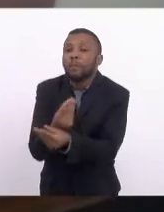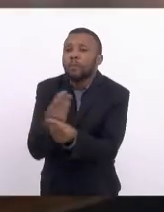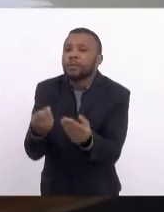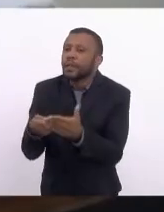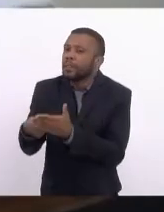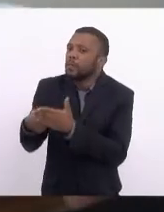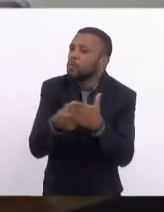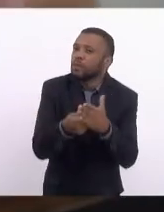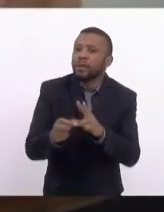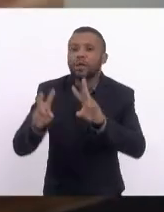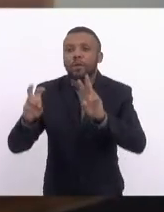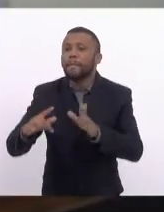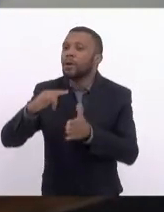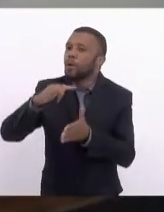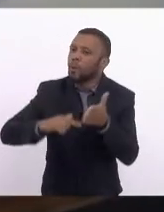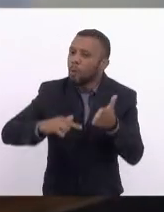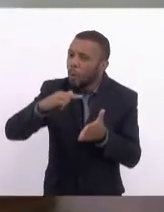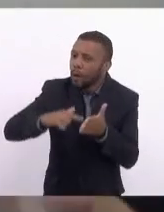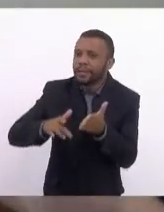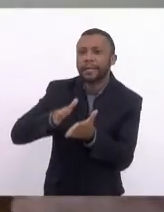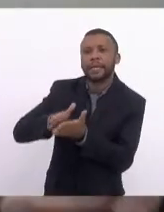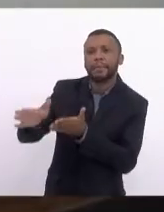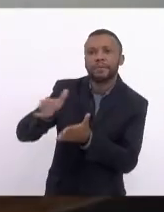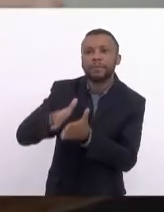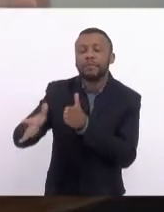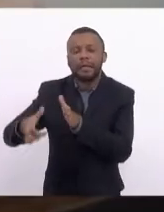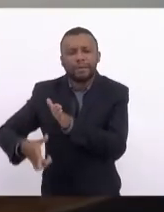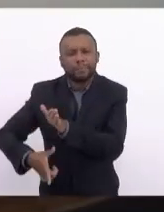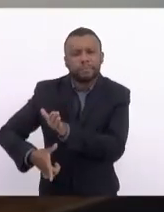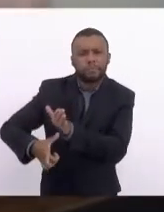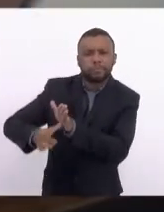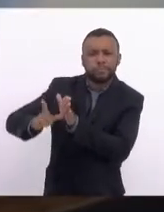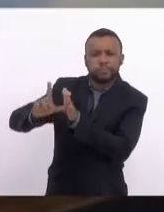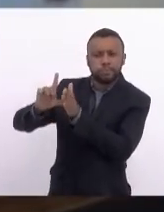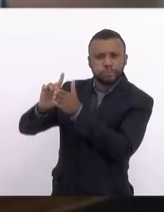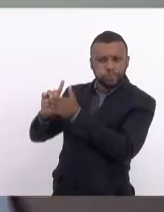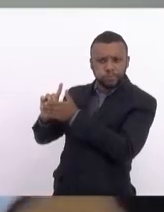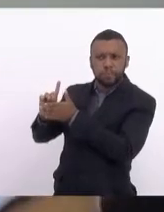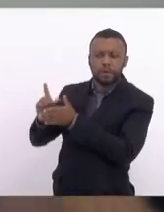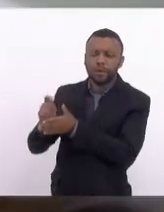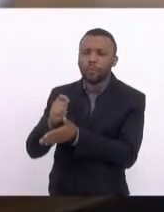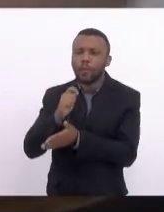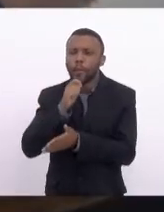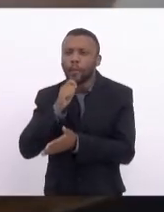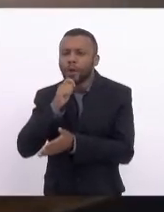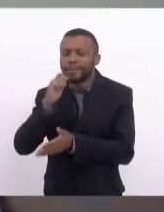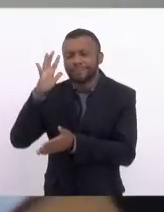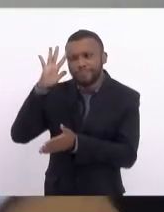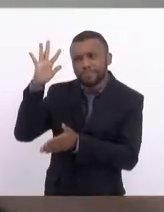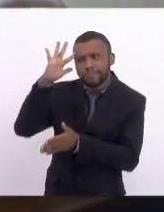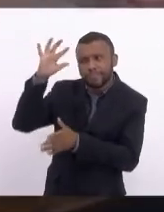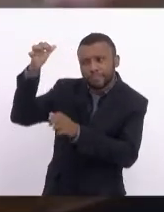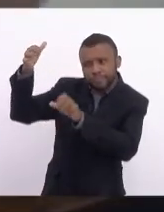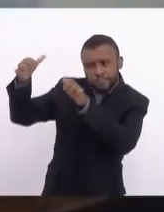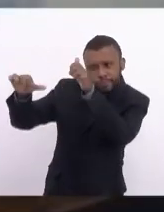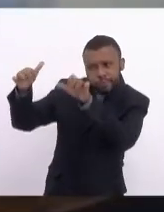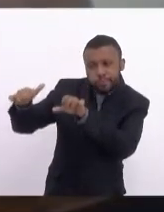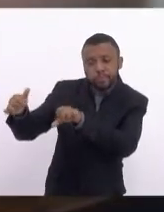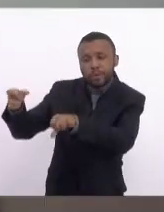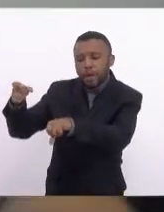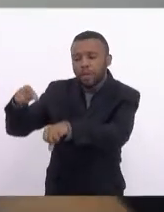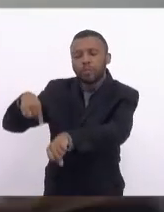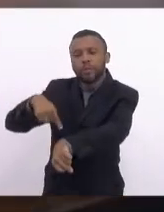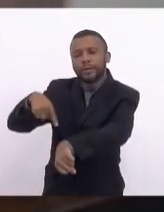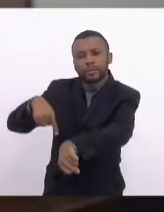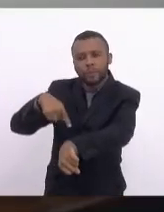sobre contas emitidas com muita antecedência, repito, sem prospecção no hidrômetro,